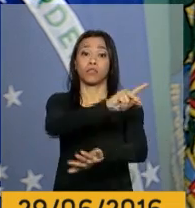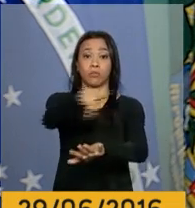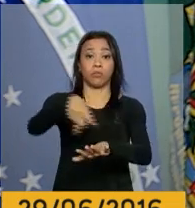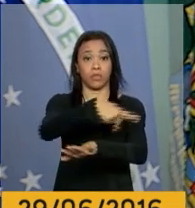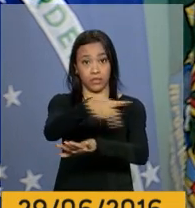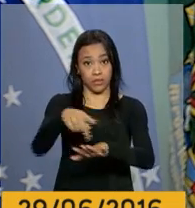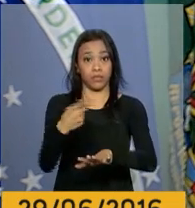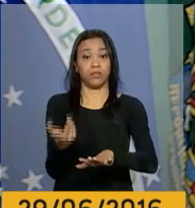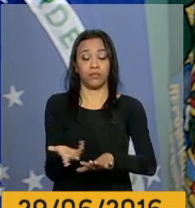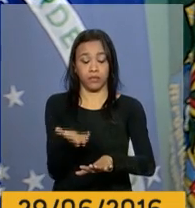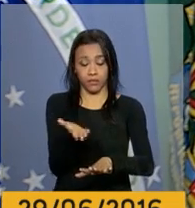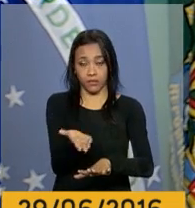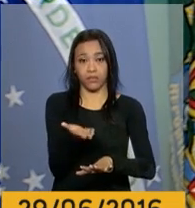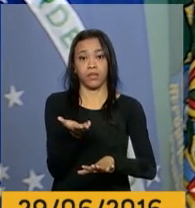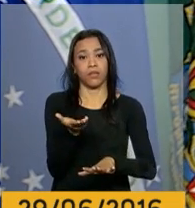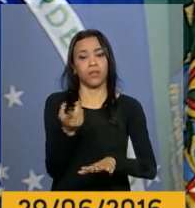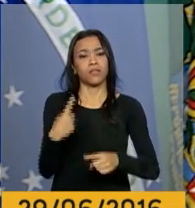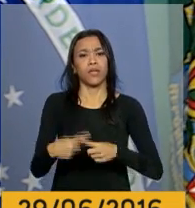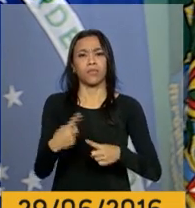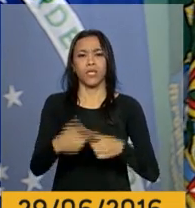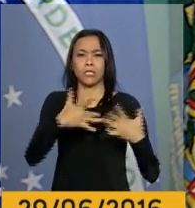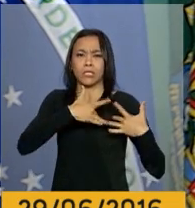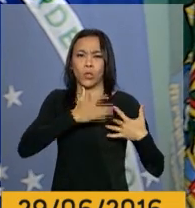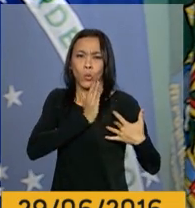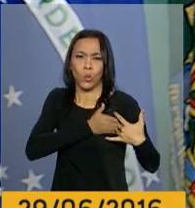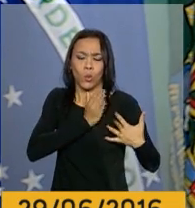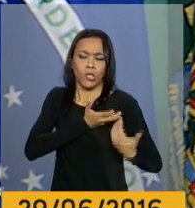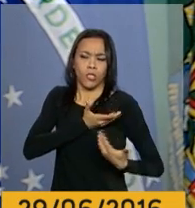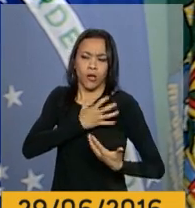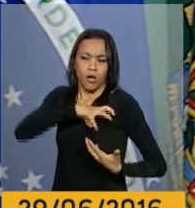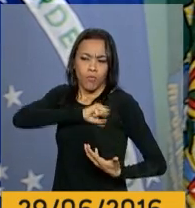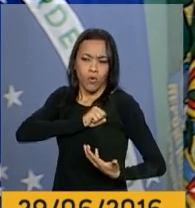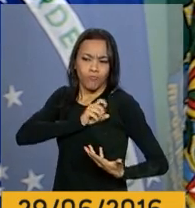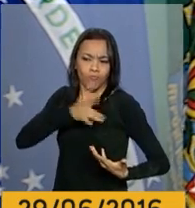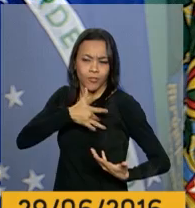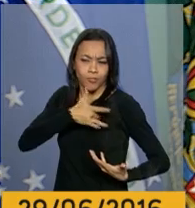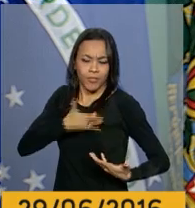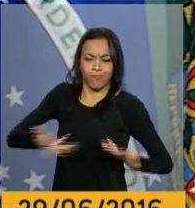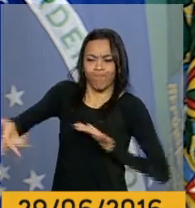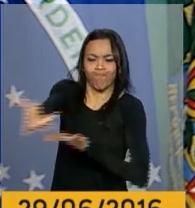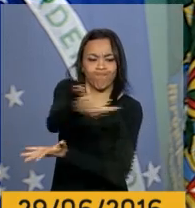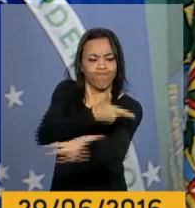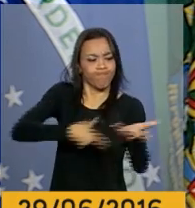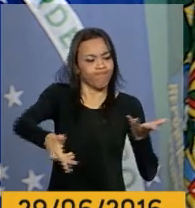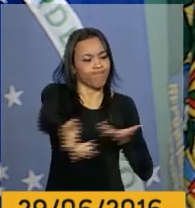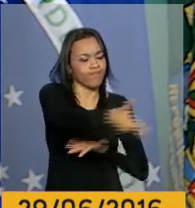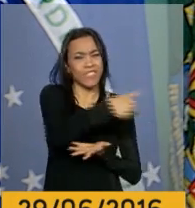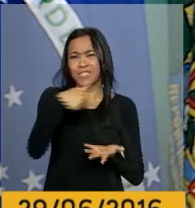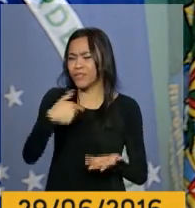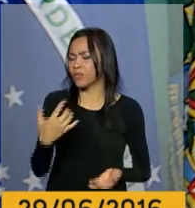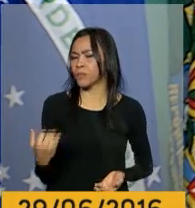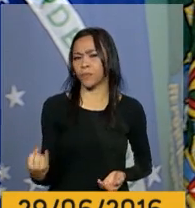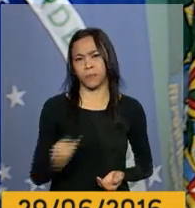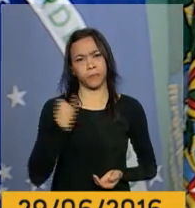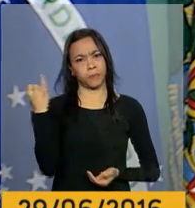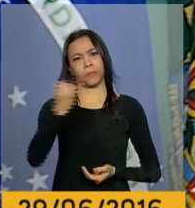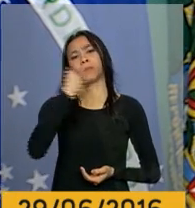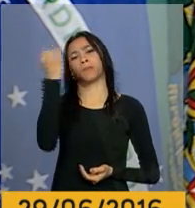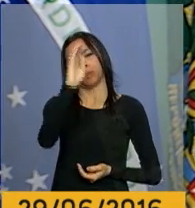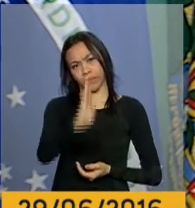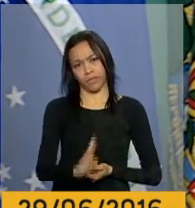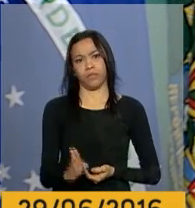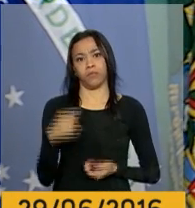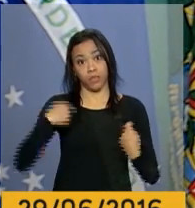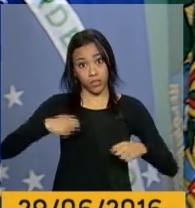nesse tema, não é? A fraternidade é uma coisa fundamental para os brasileiros. Nós temos que